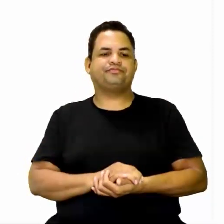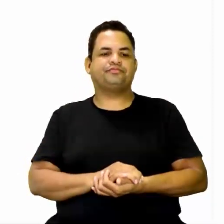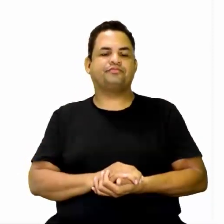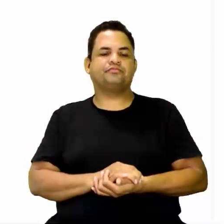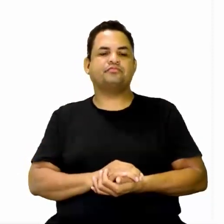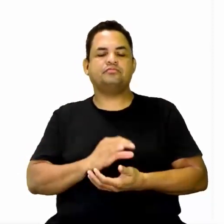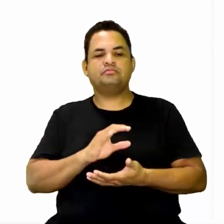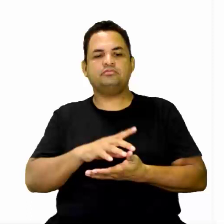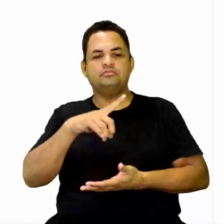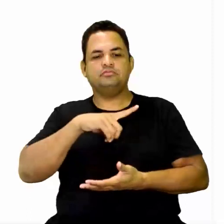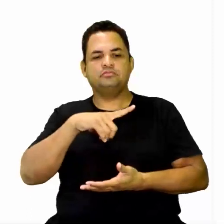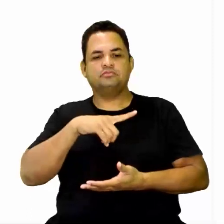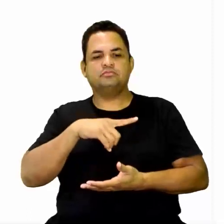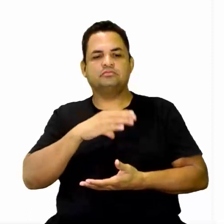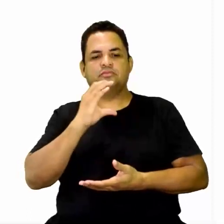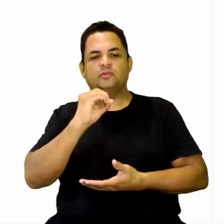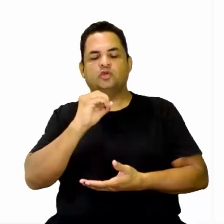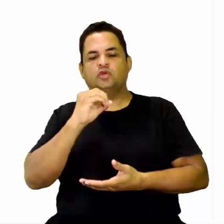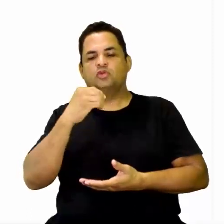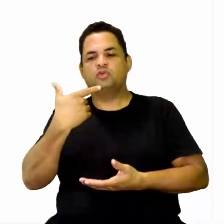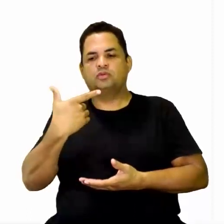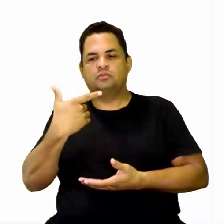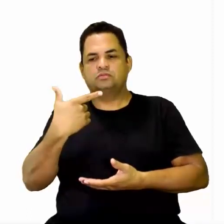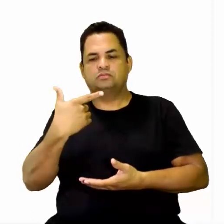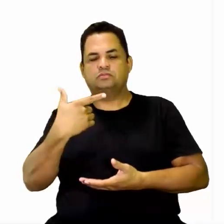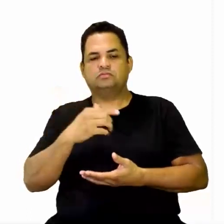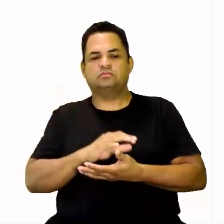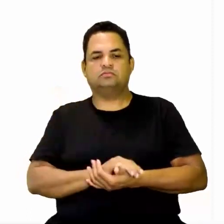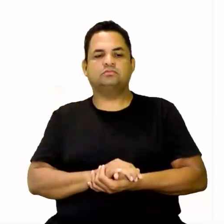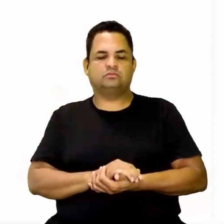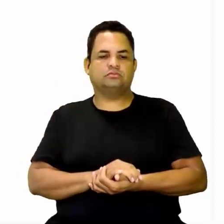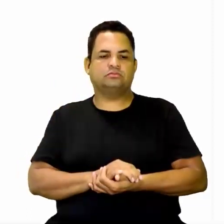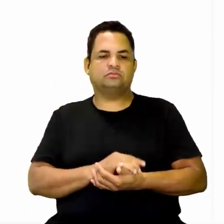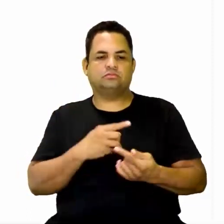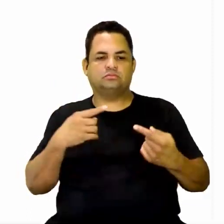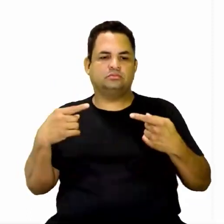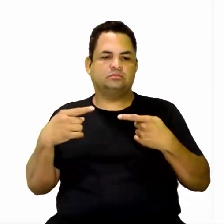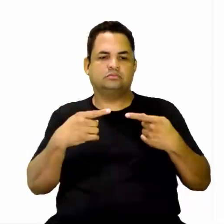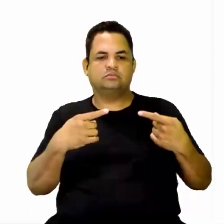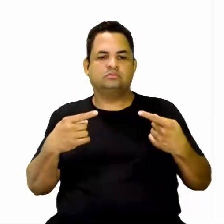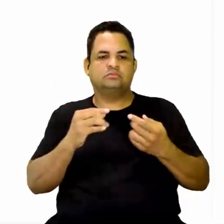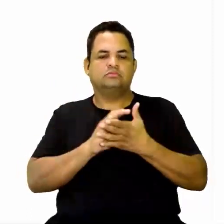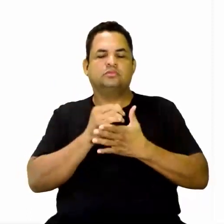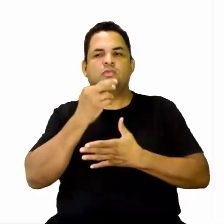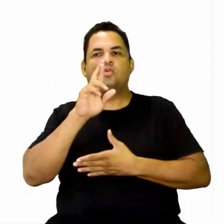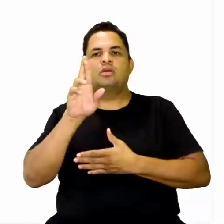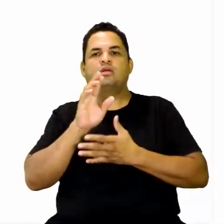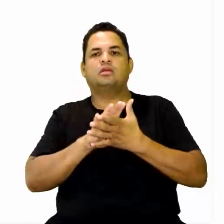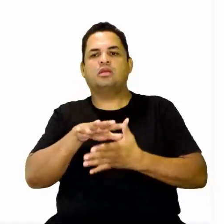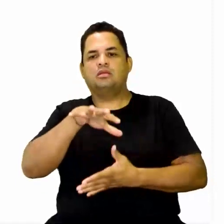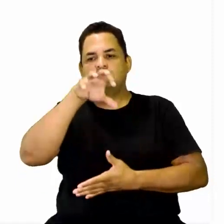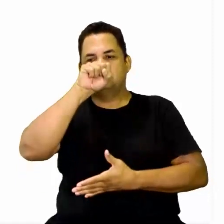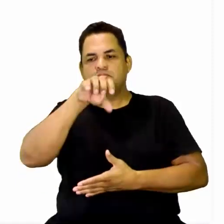temos também o oxigênio, né? Em relação ao ar que respiramos.